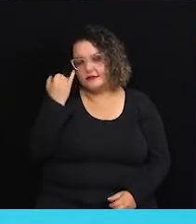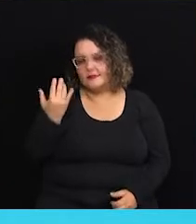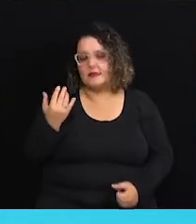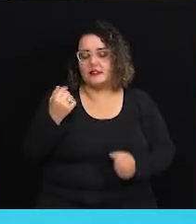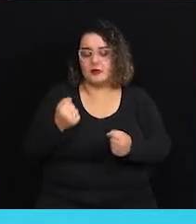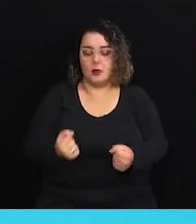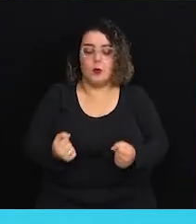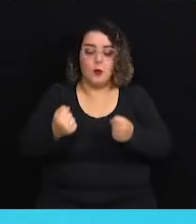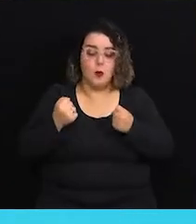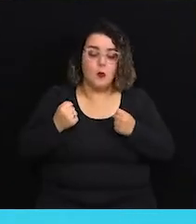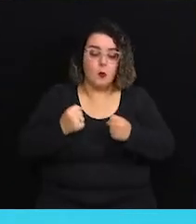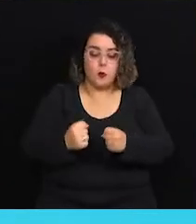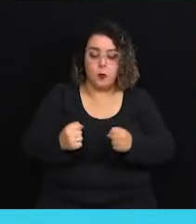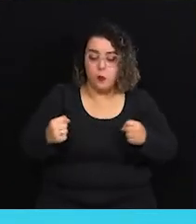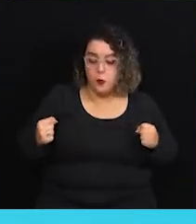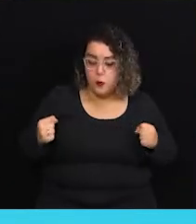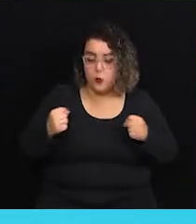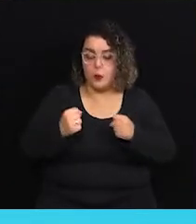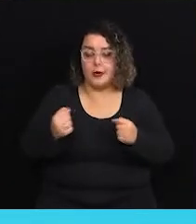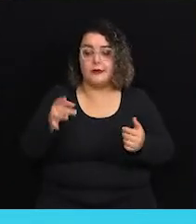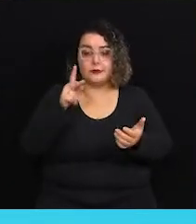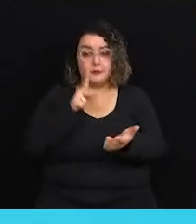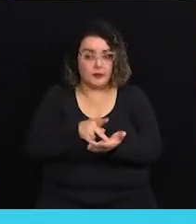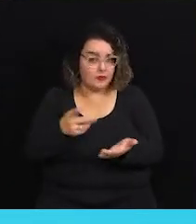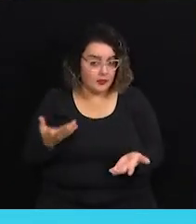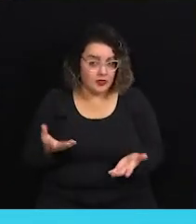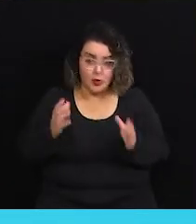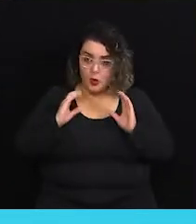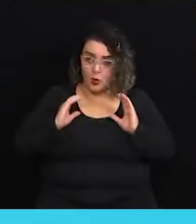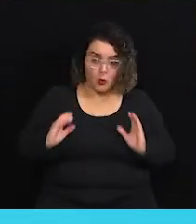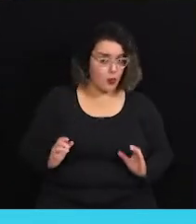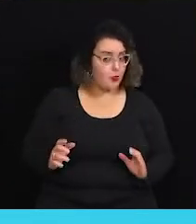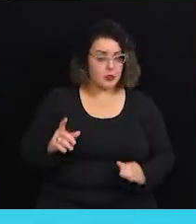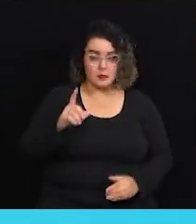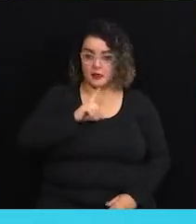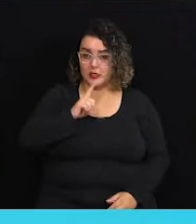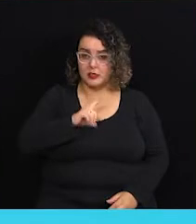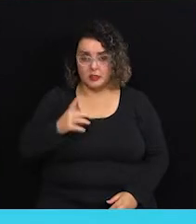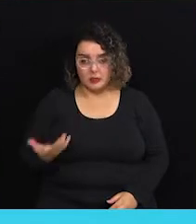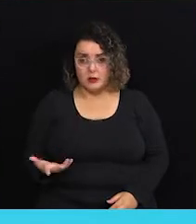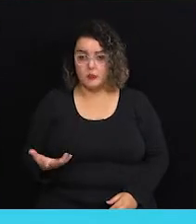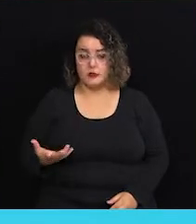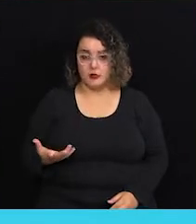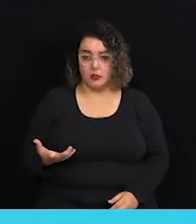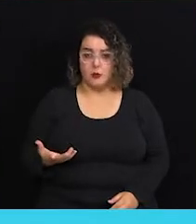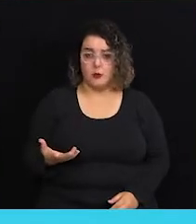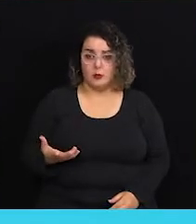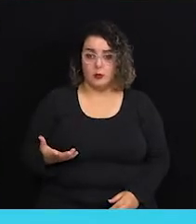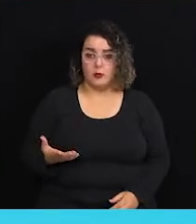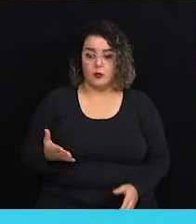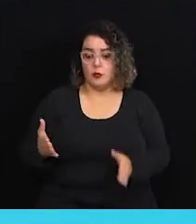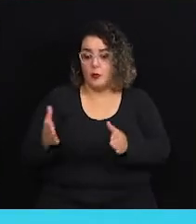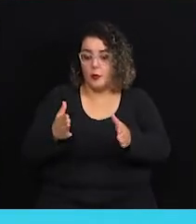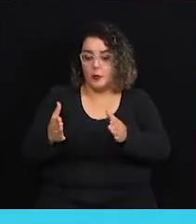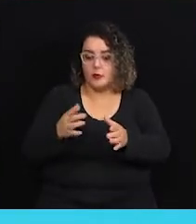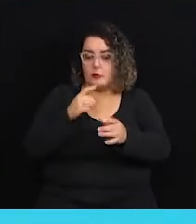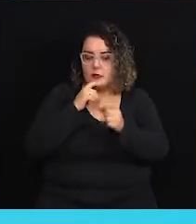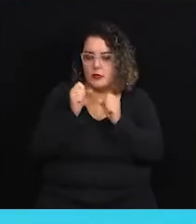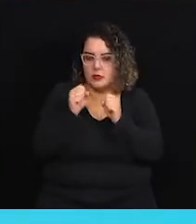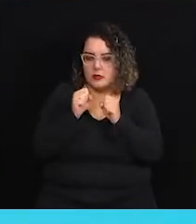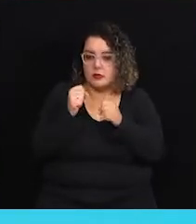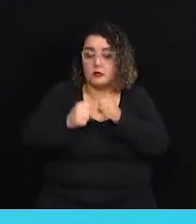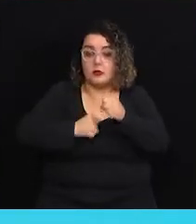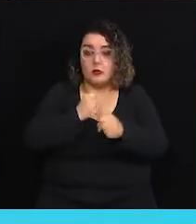se exercitar. Então, na verdade, é um comportamento que nós temos em relação à estação mais fria do